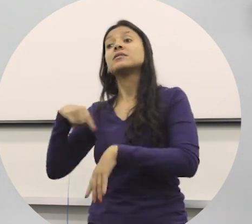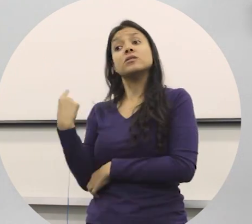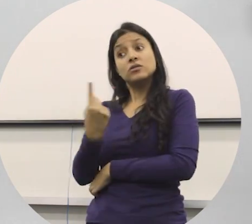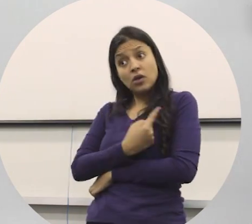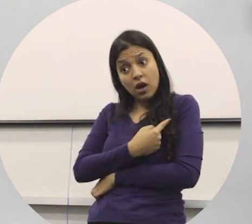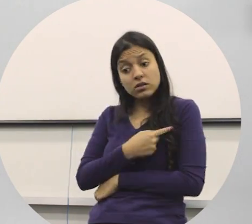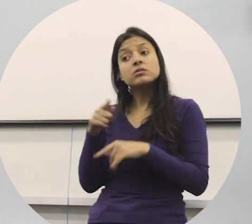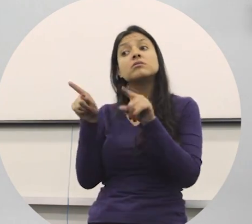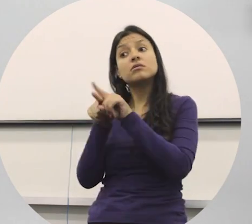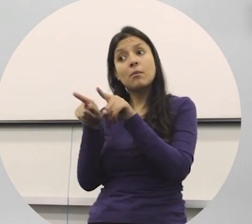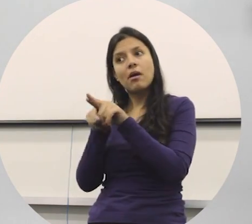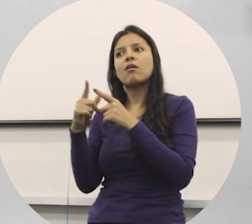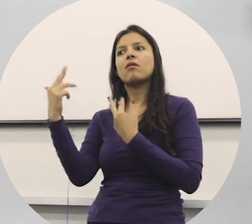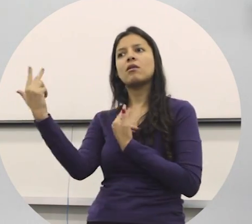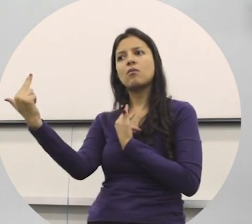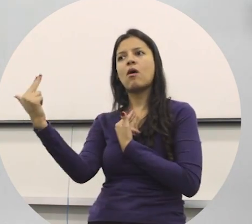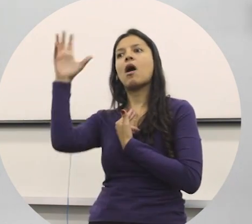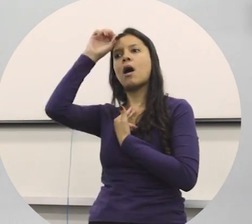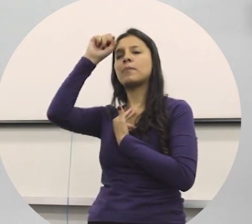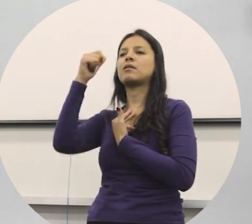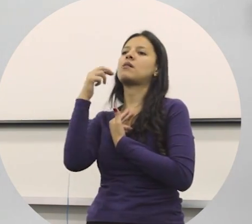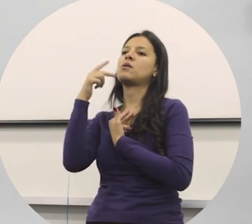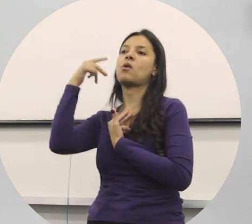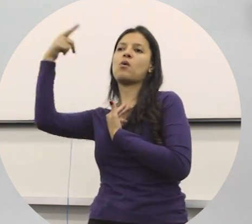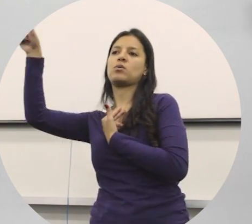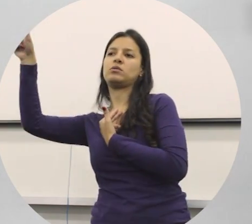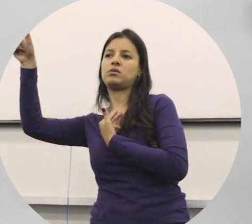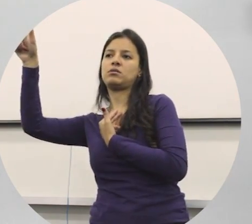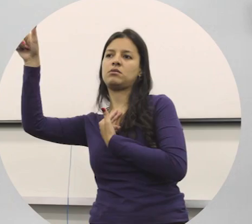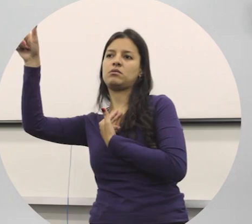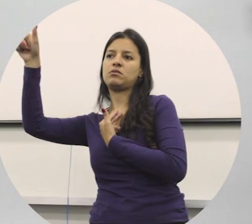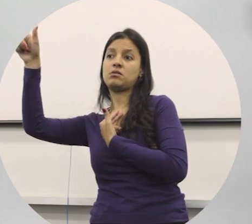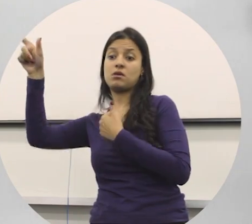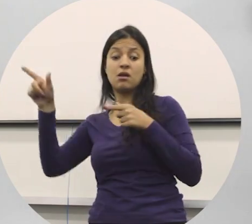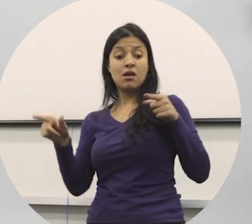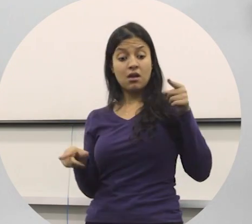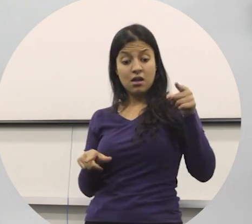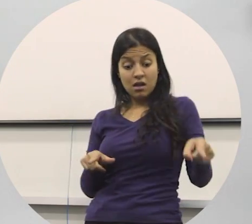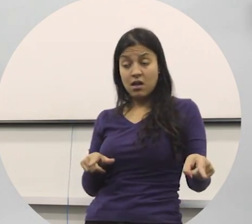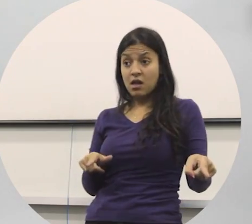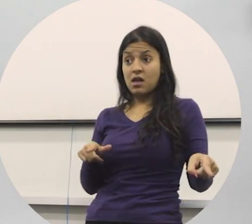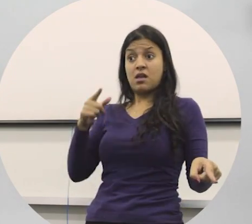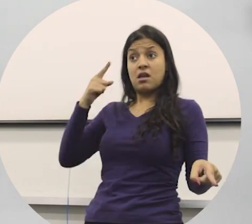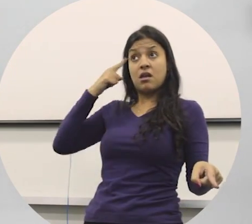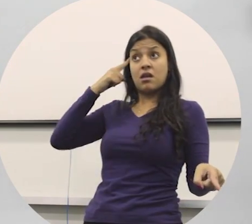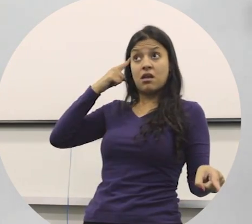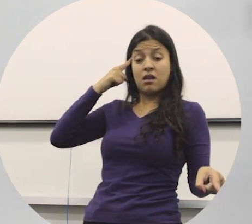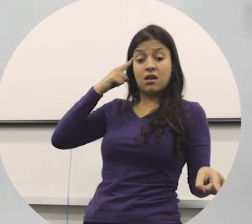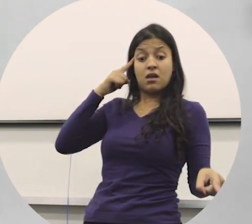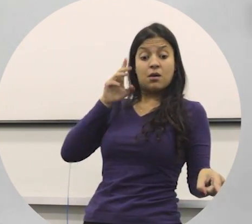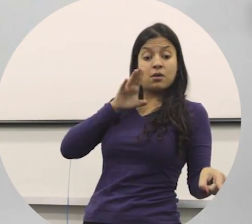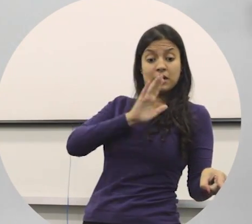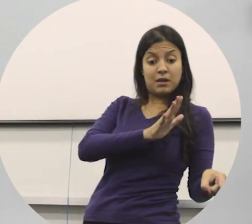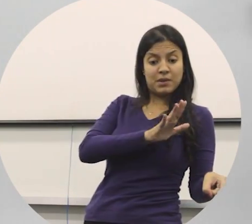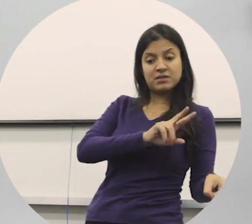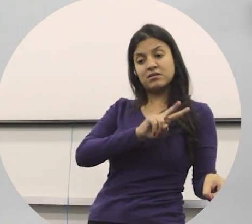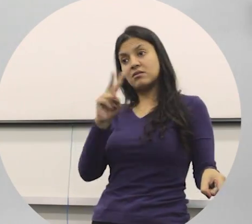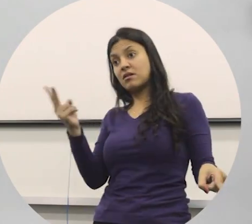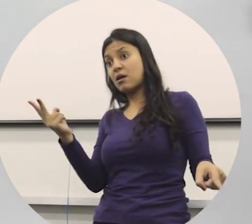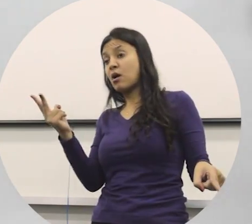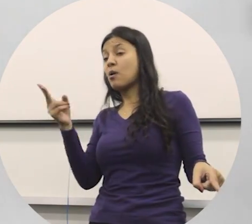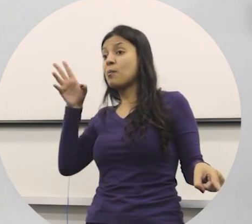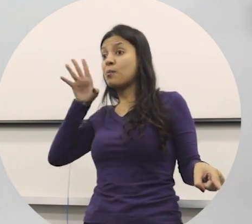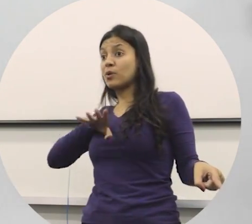também. E o exercício é exatamente fazer isso, fazer com que essa tradução consiga acontecer de uma forma muito boa. Tem estudos que conseguem fazer uma